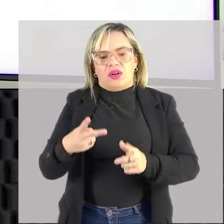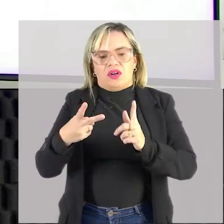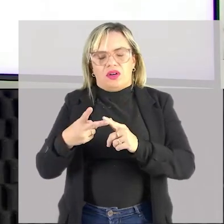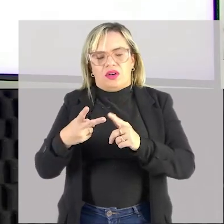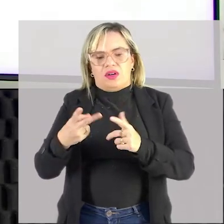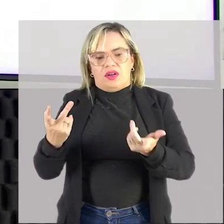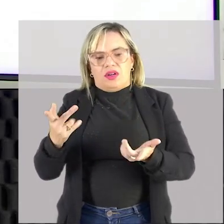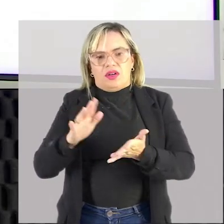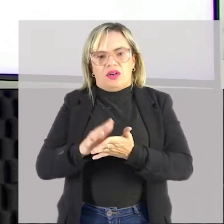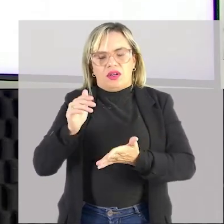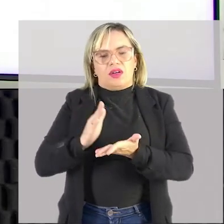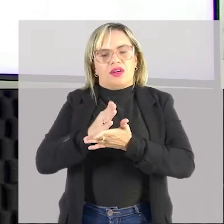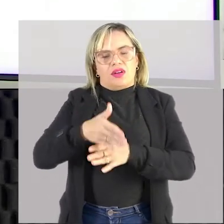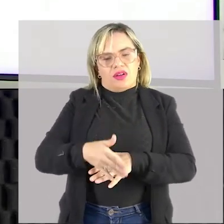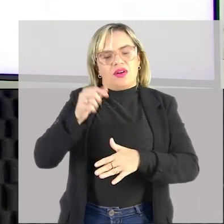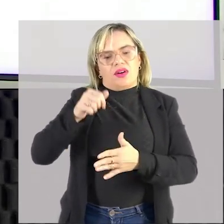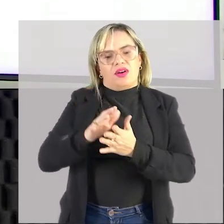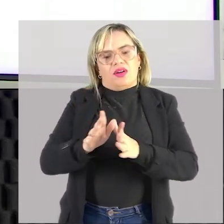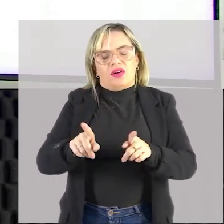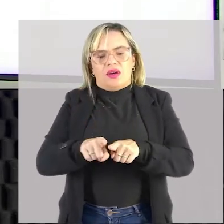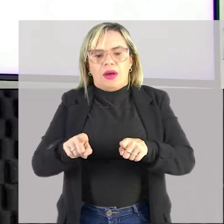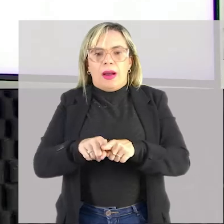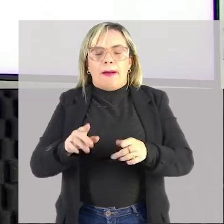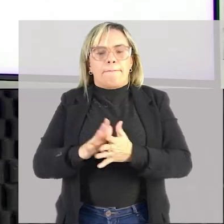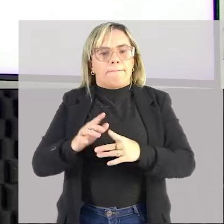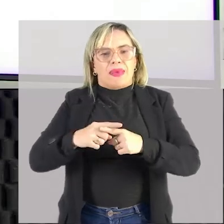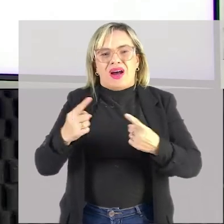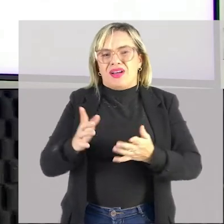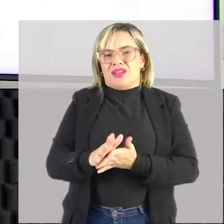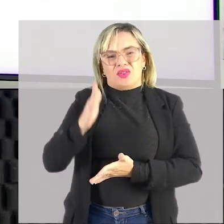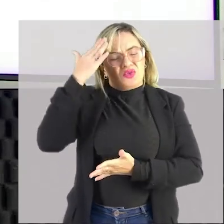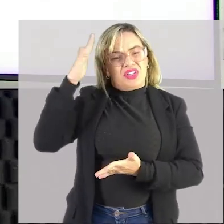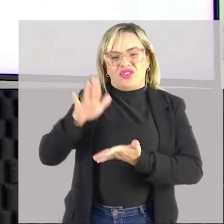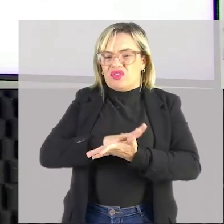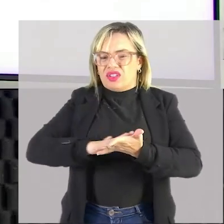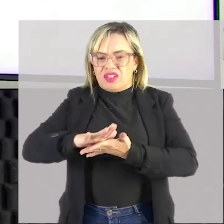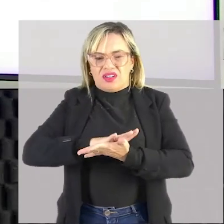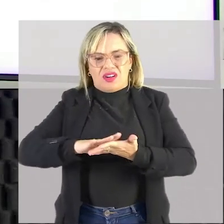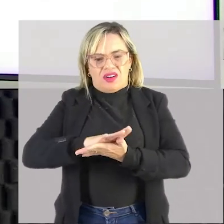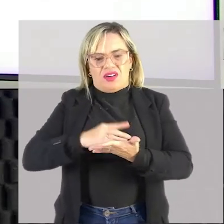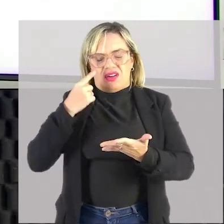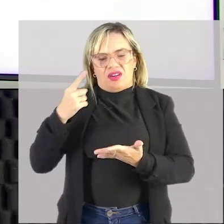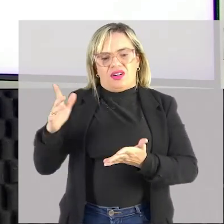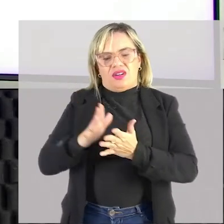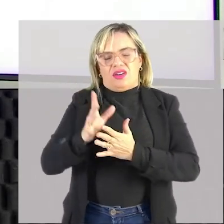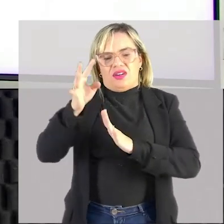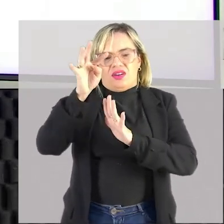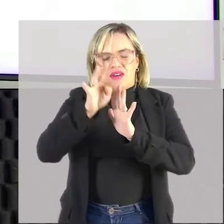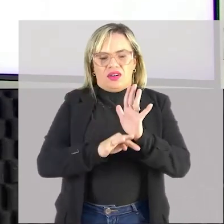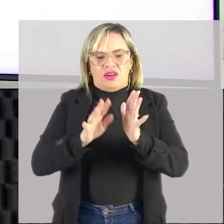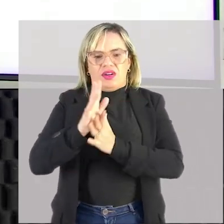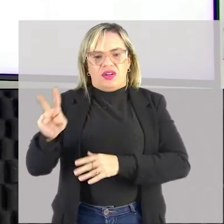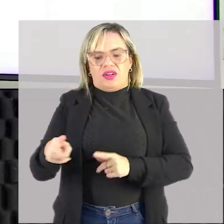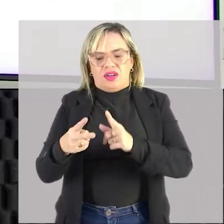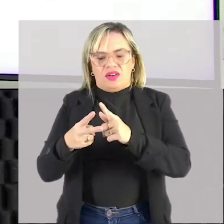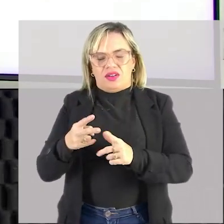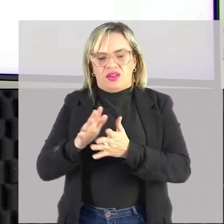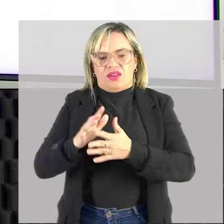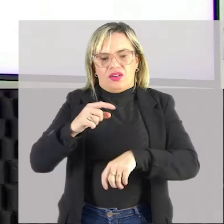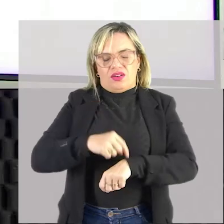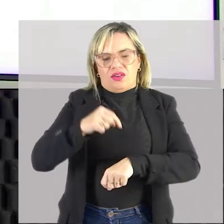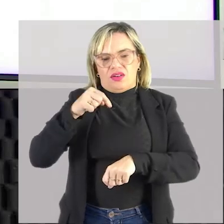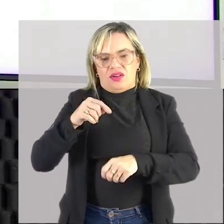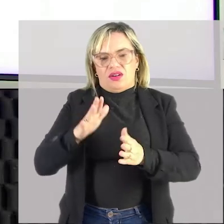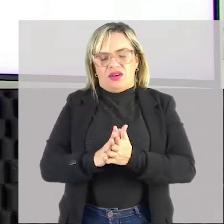também não entendiam. Então, olha só, de acordo com esse texto, né, que nós lemos, esses dois momentos têm uma coisa